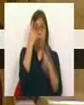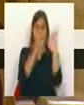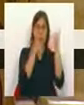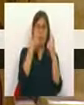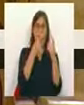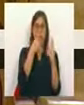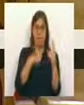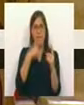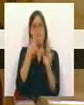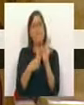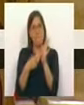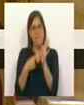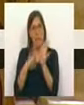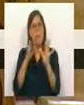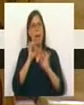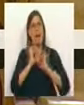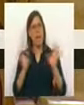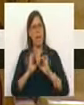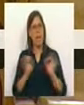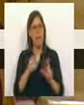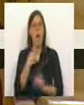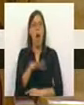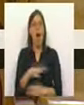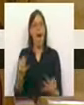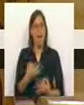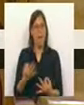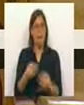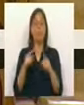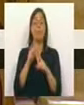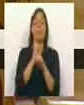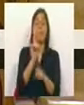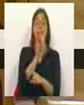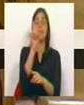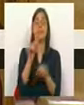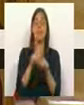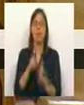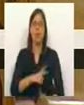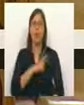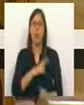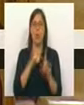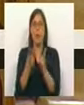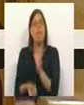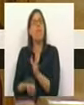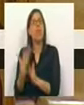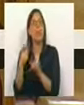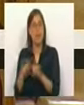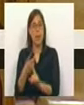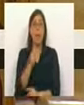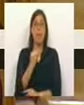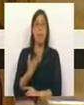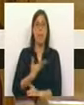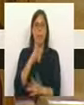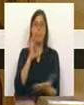pensado, tem lacunas, merece clarificações em muitas áreas, nomeadamente na questão das universidades de fundação. O